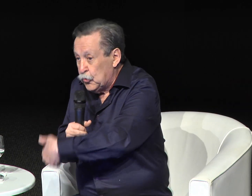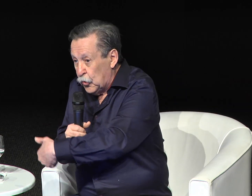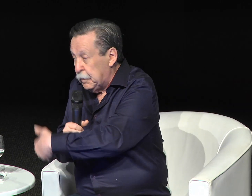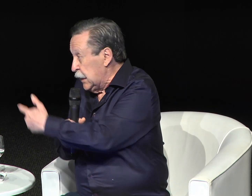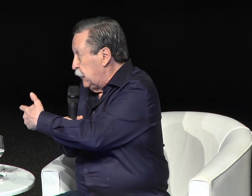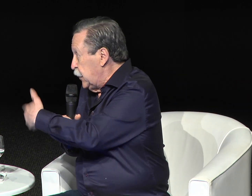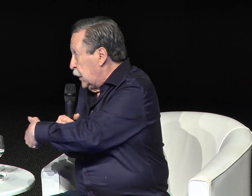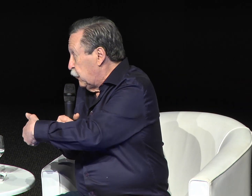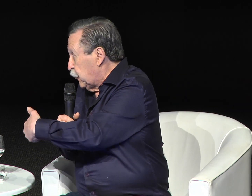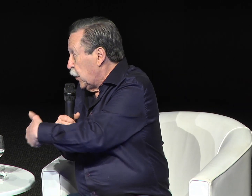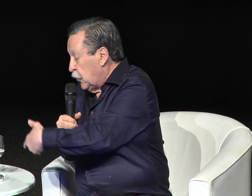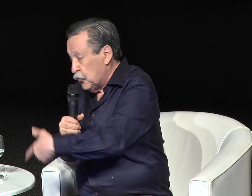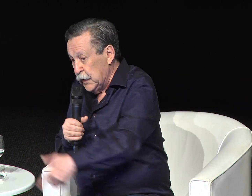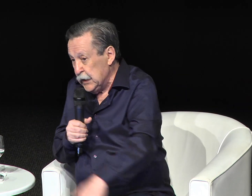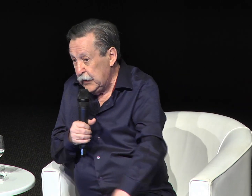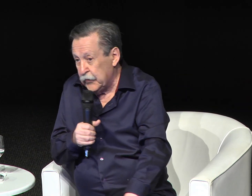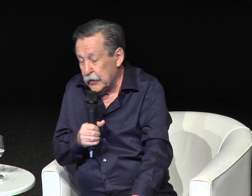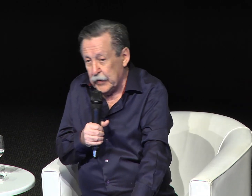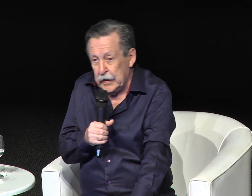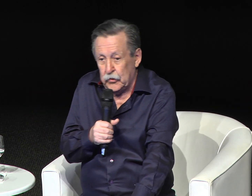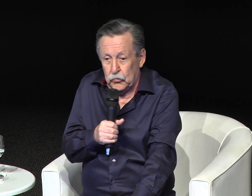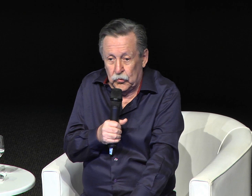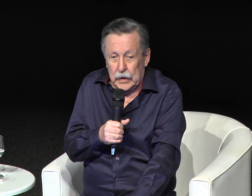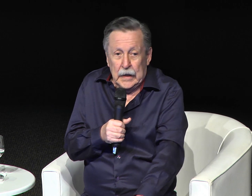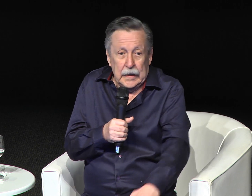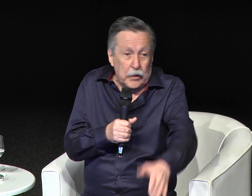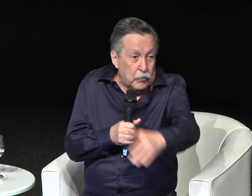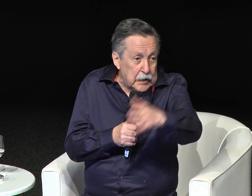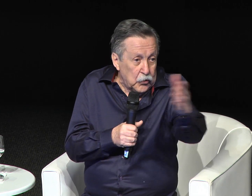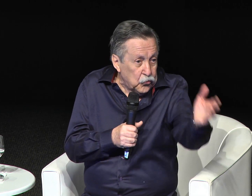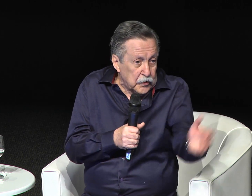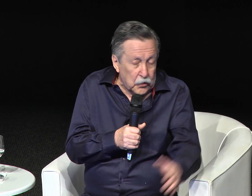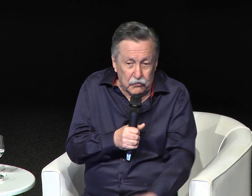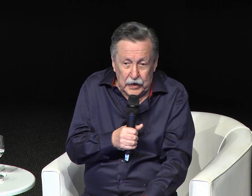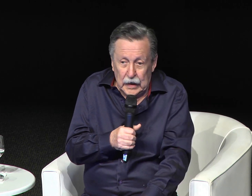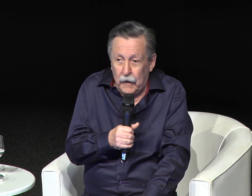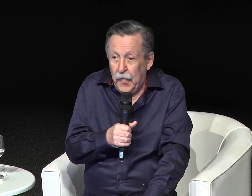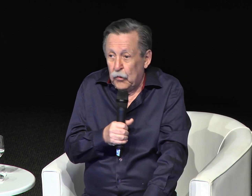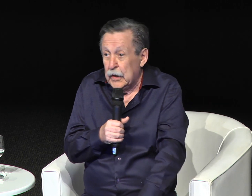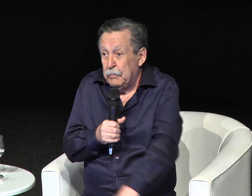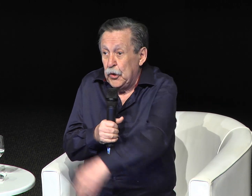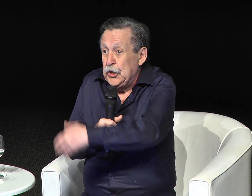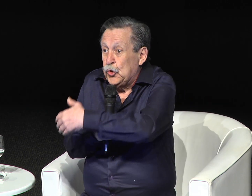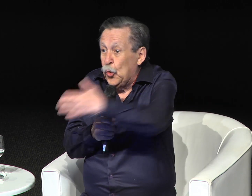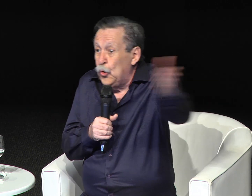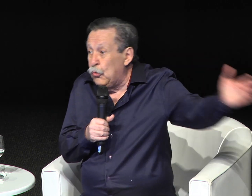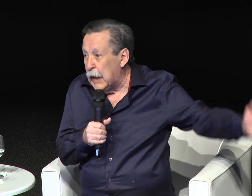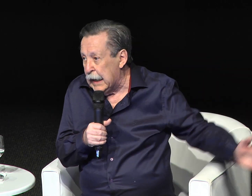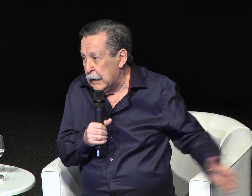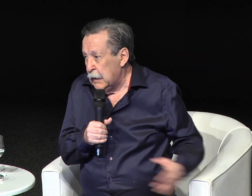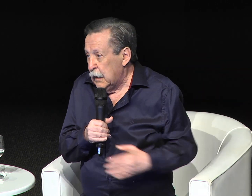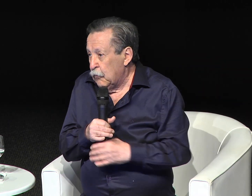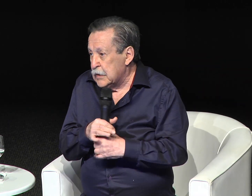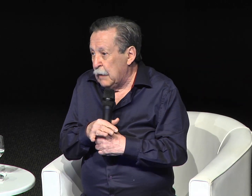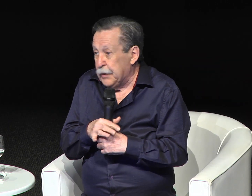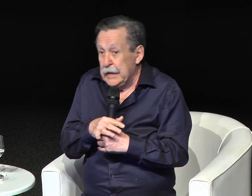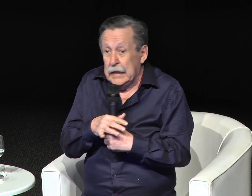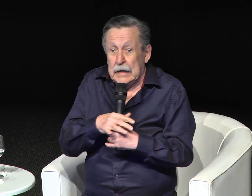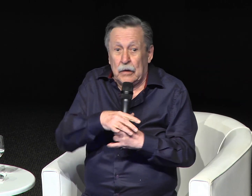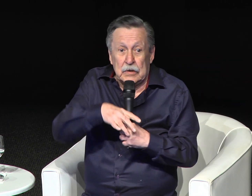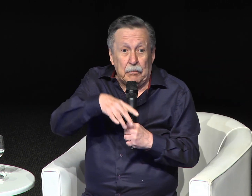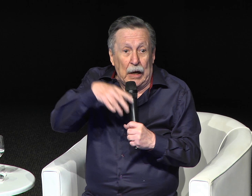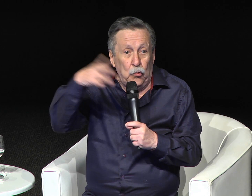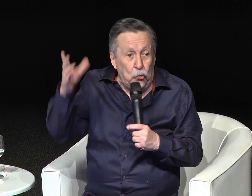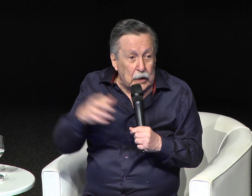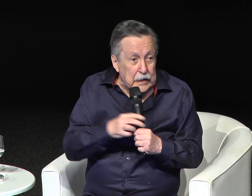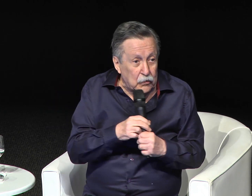grande autor de livros juvenis, excelente autor, e é um grande autor de novela, onde ele põe de tudo lá. Você aprende